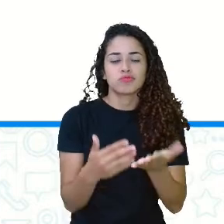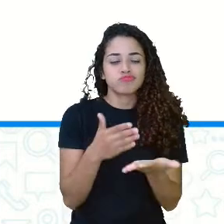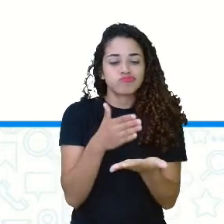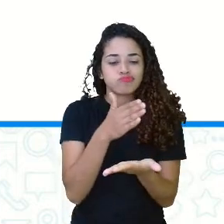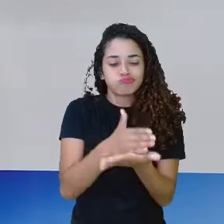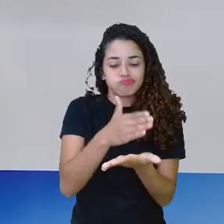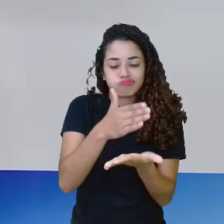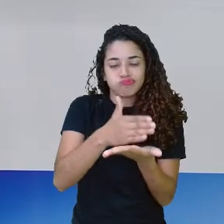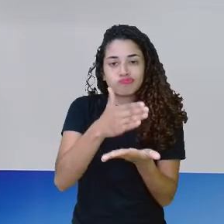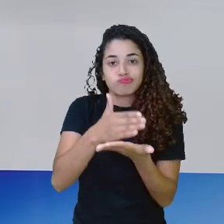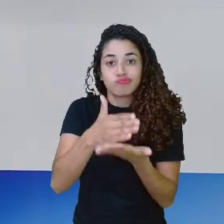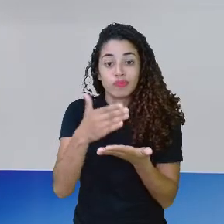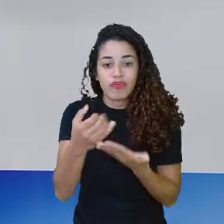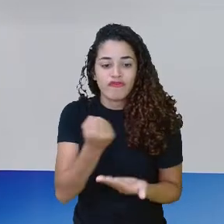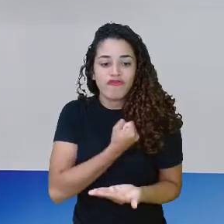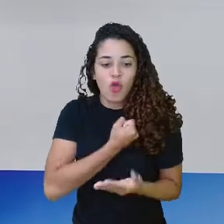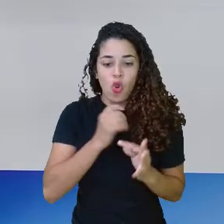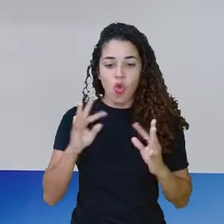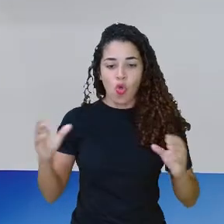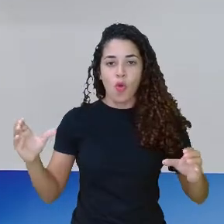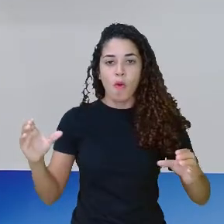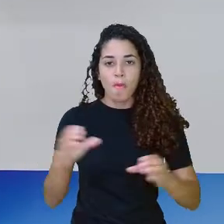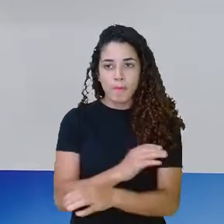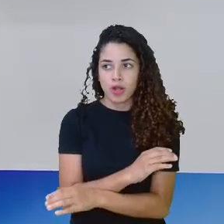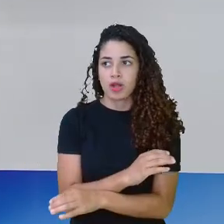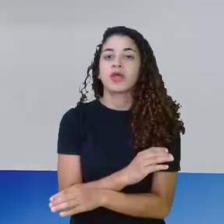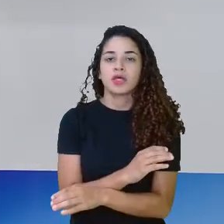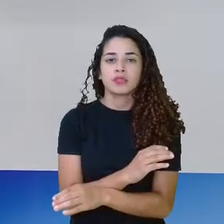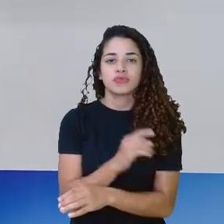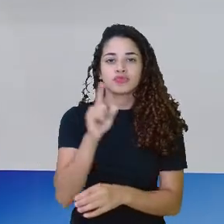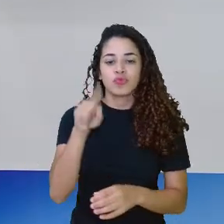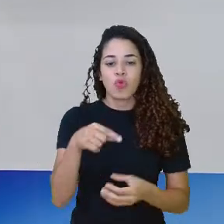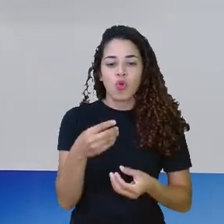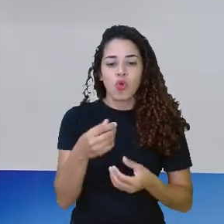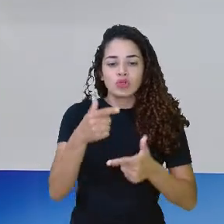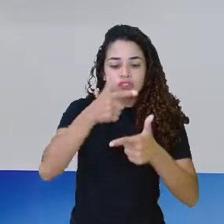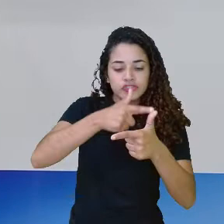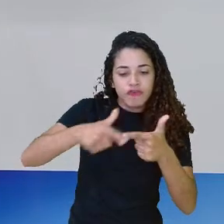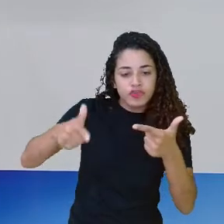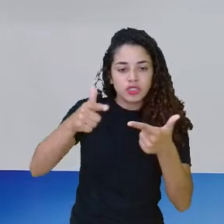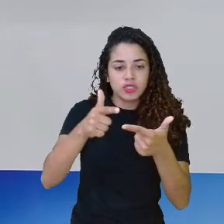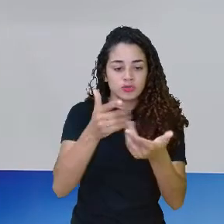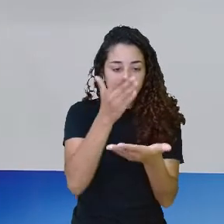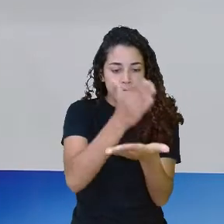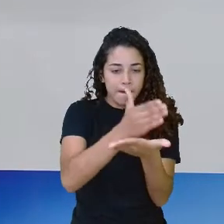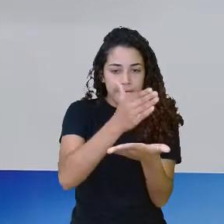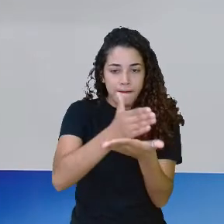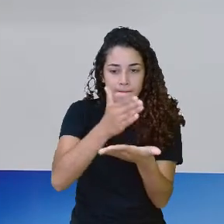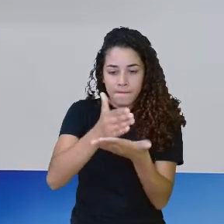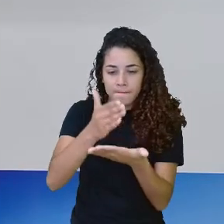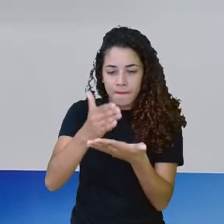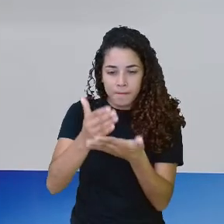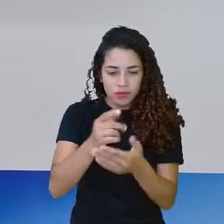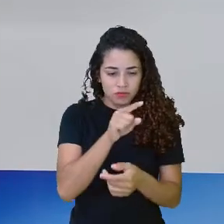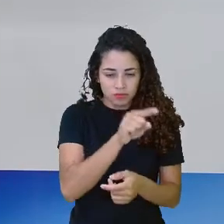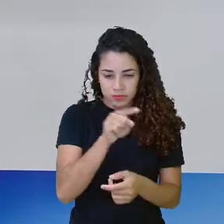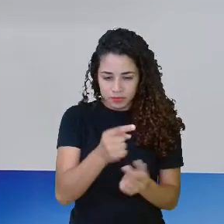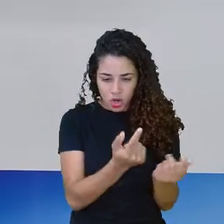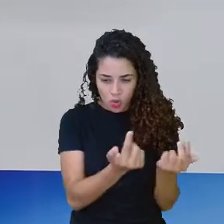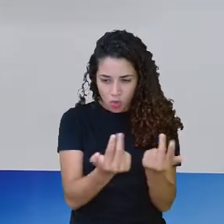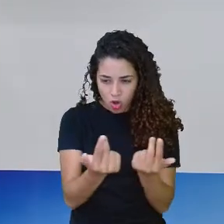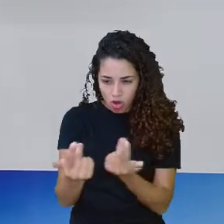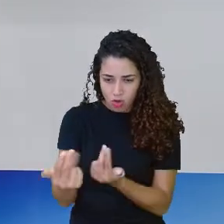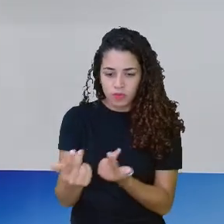parcelas de um valor inteiro que foi dividido em partes iguais. Ou seja,